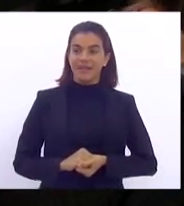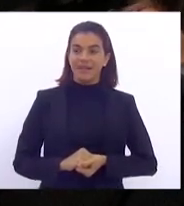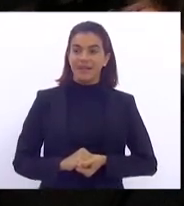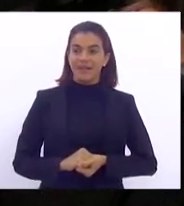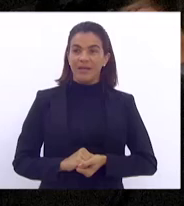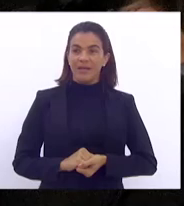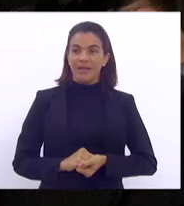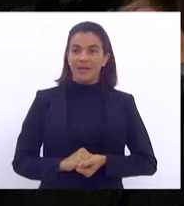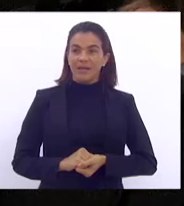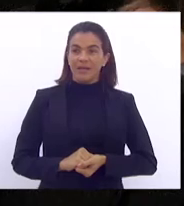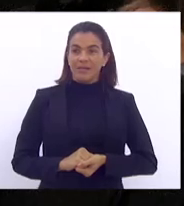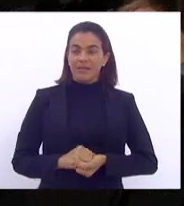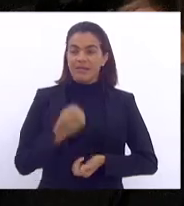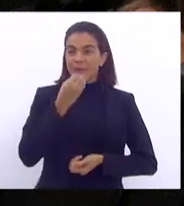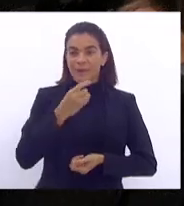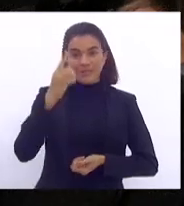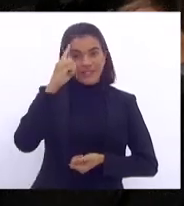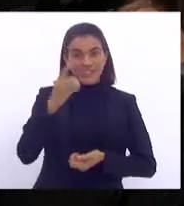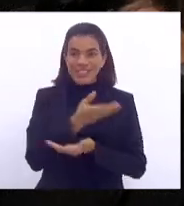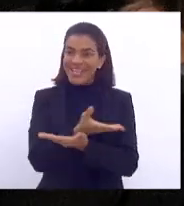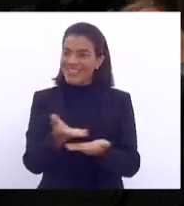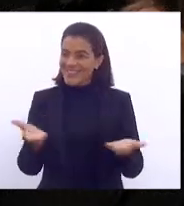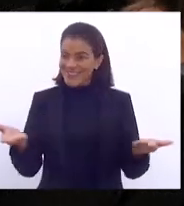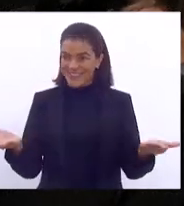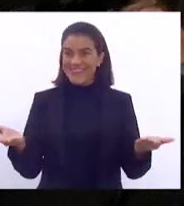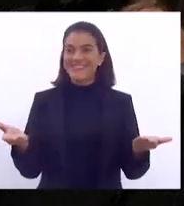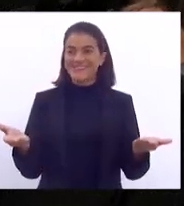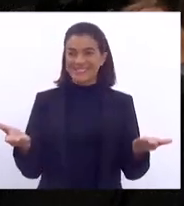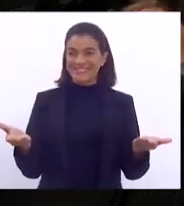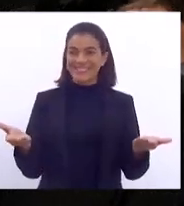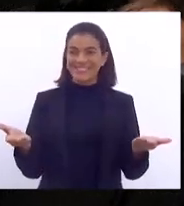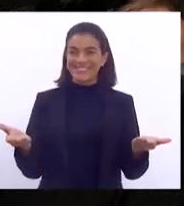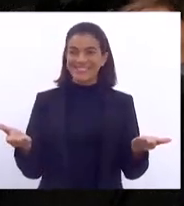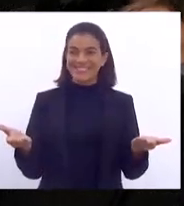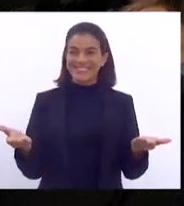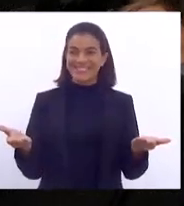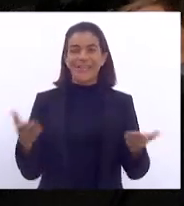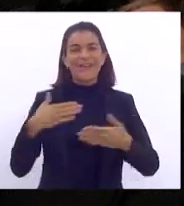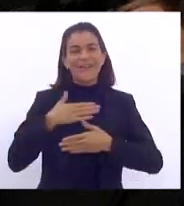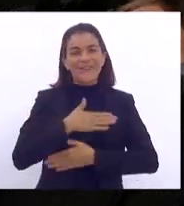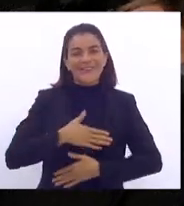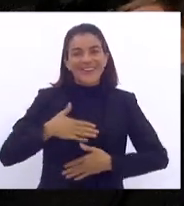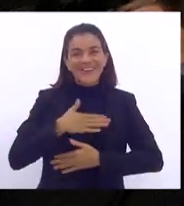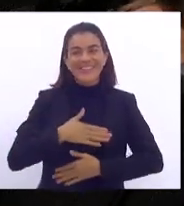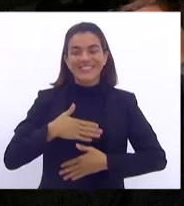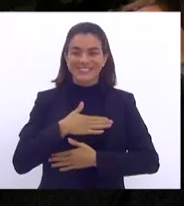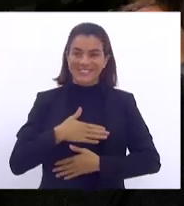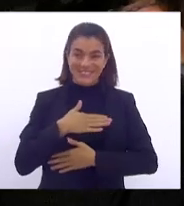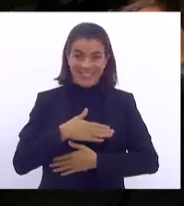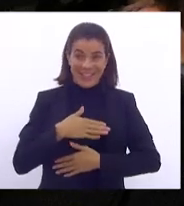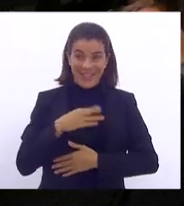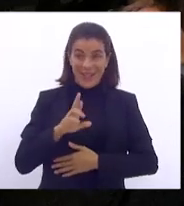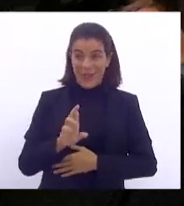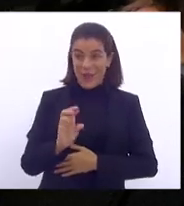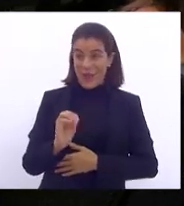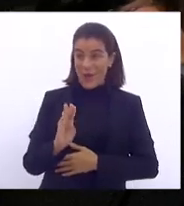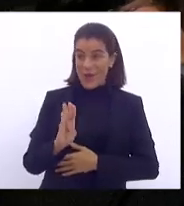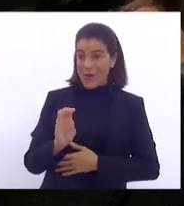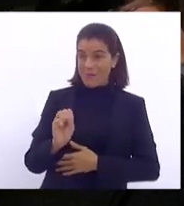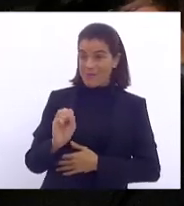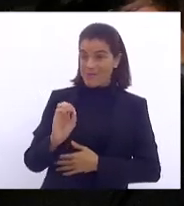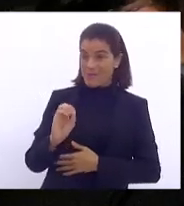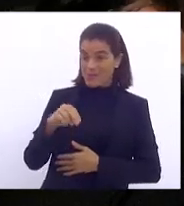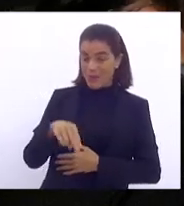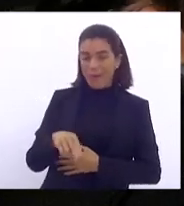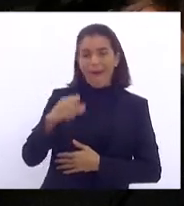bom dia bom dia a todos eu gostaria Dr Robson de começar lhe